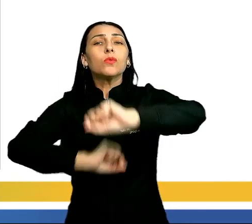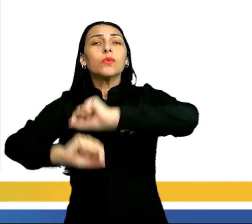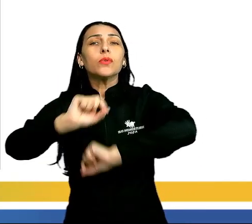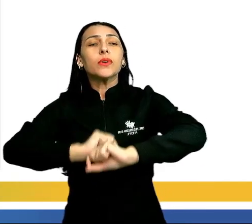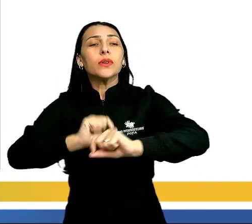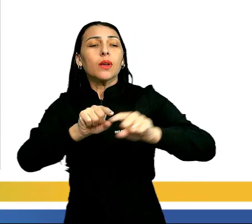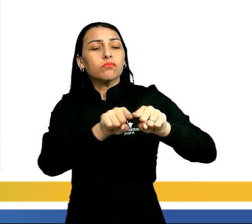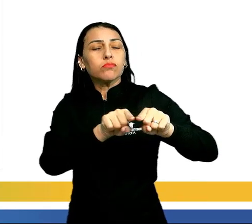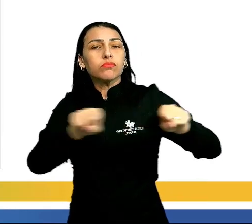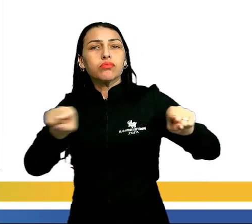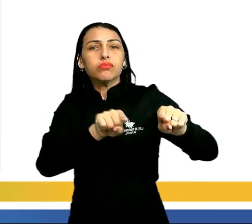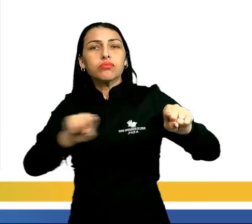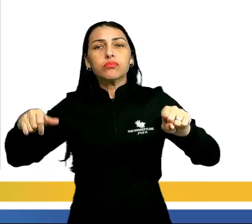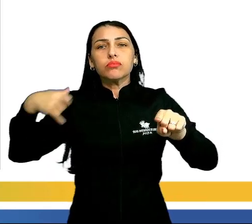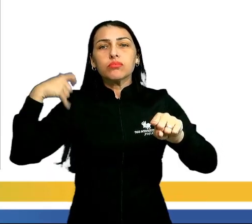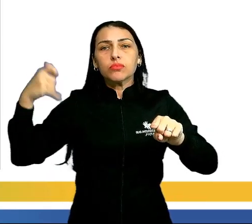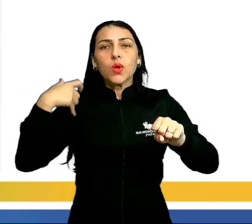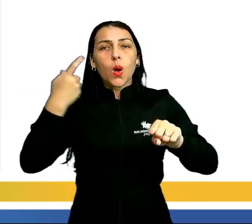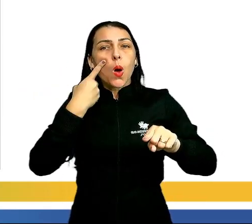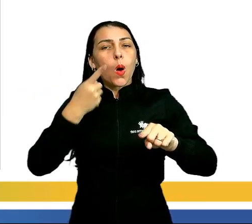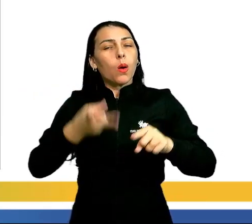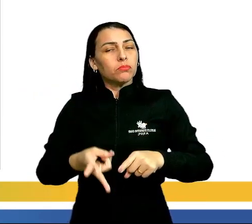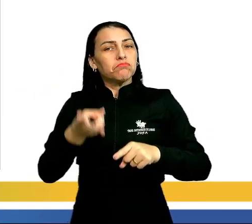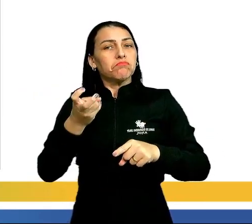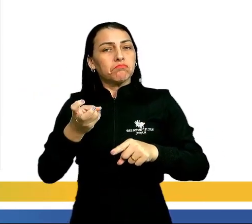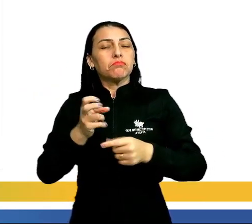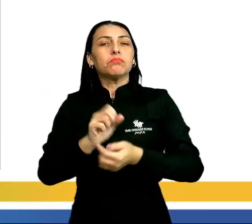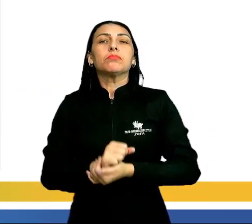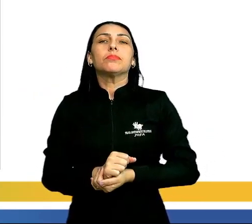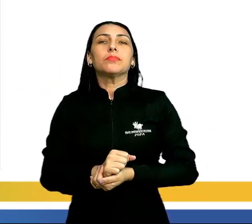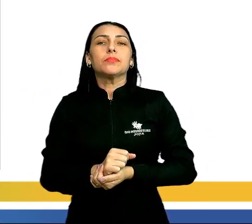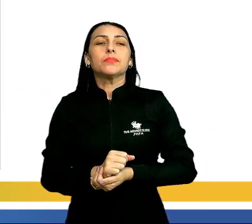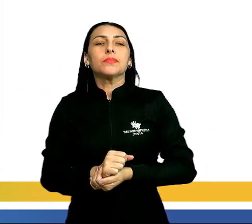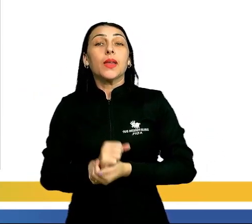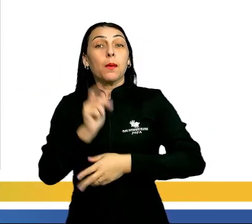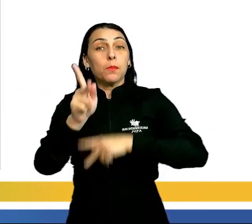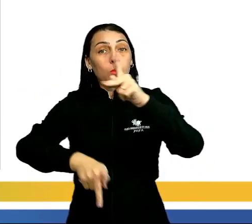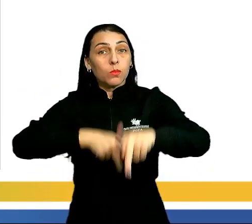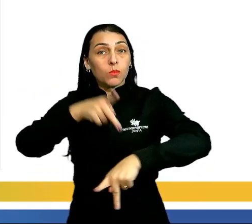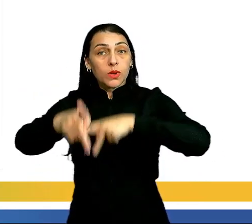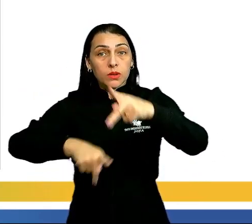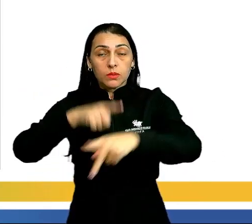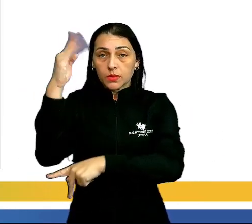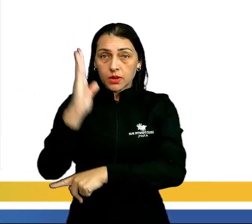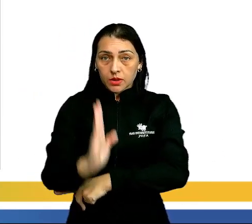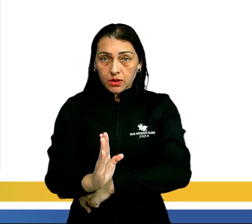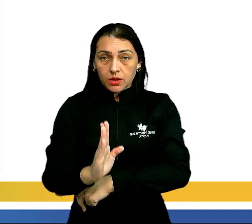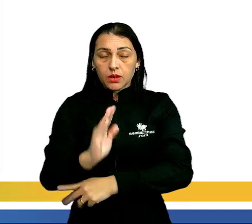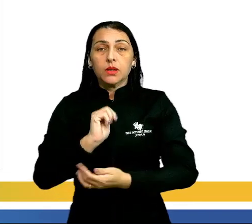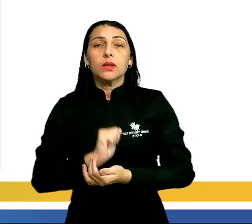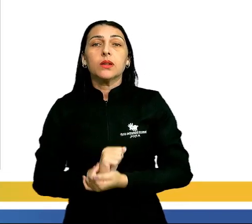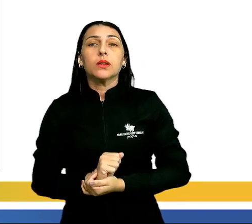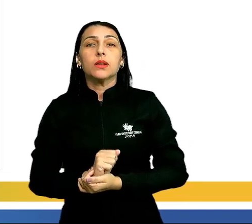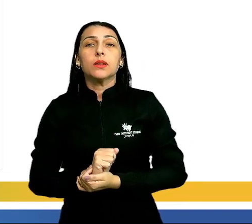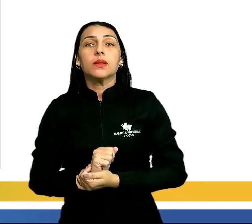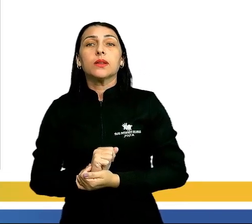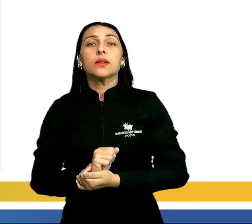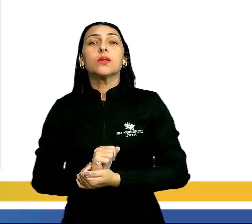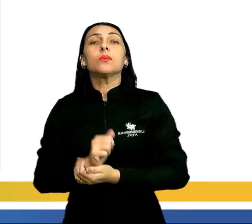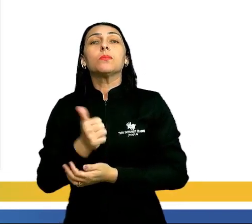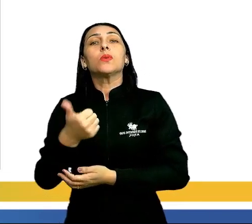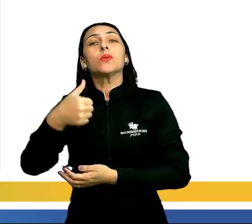as faixas de idade. Olha que interessante. Então, essa é a população brasileira na década